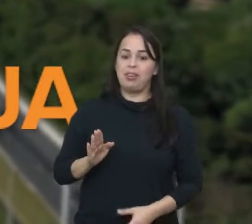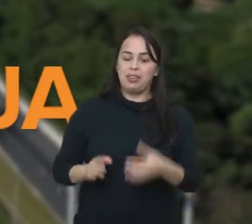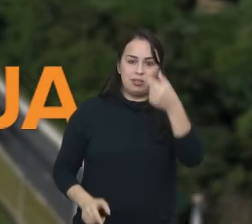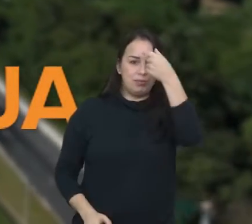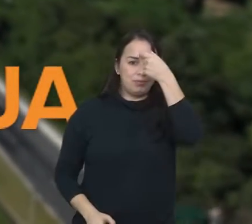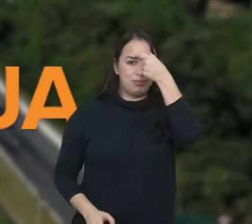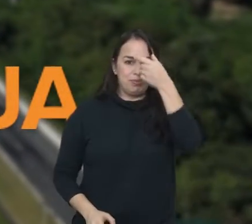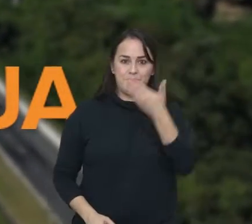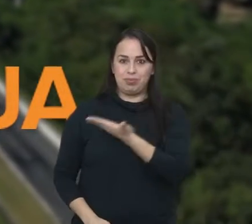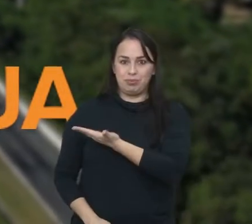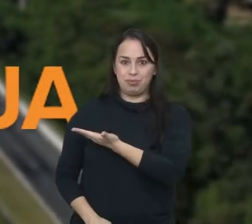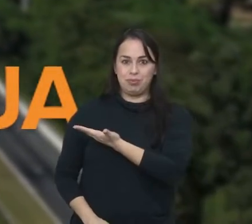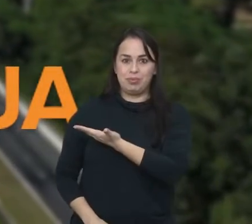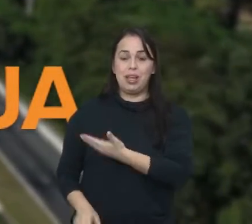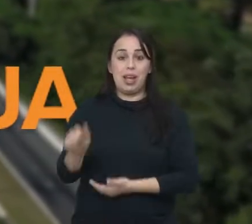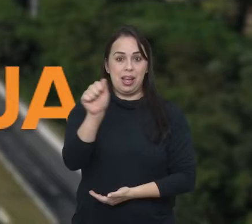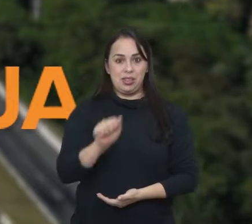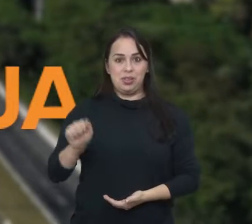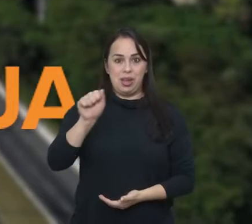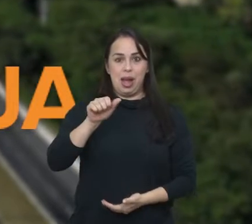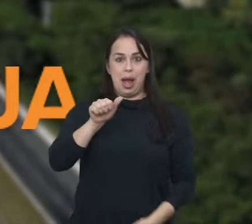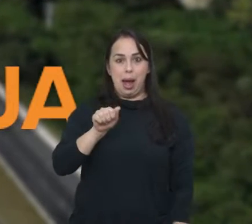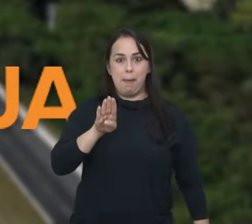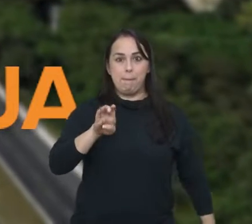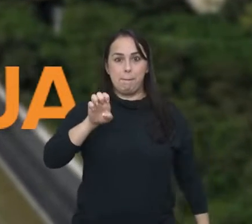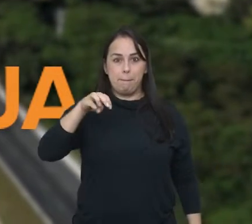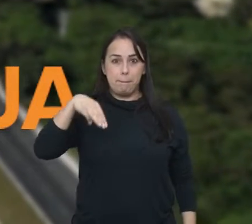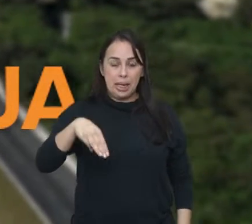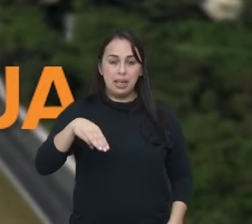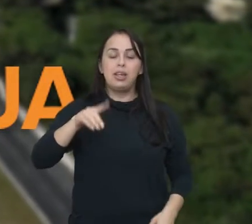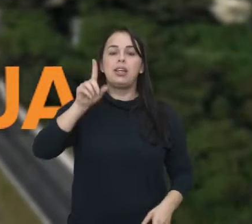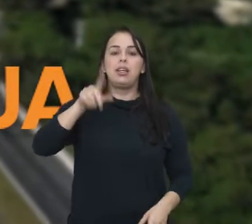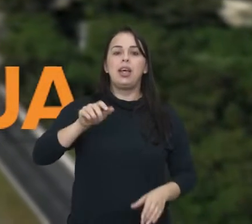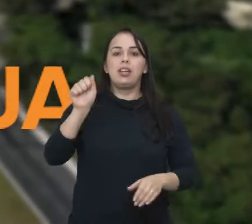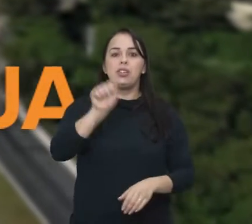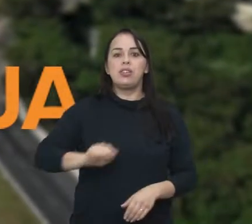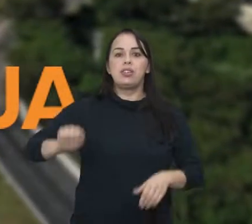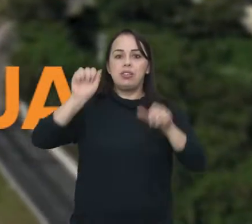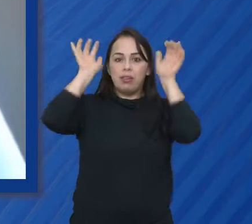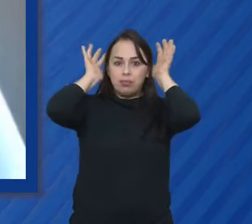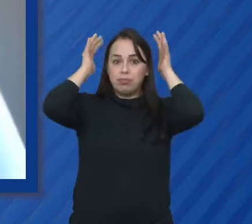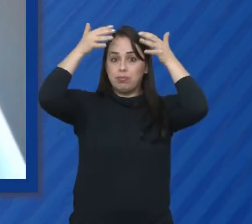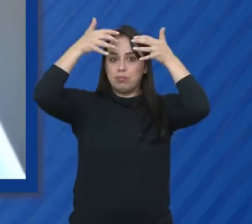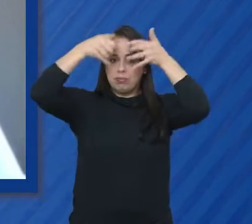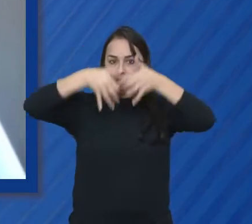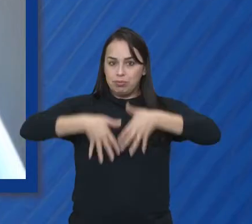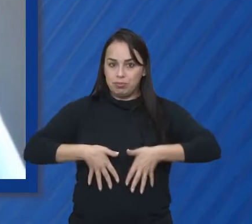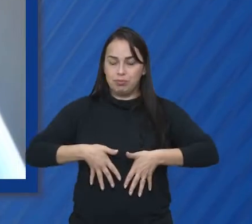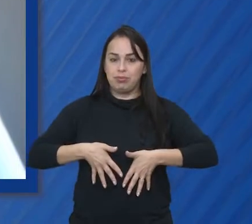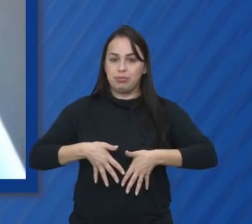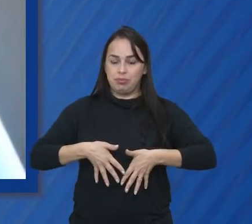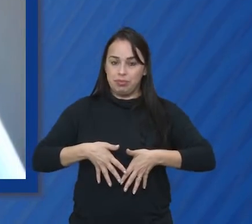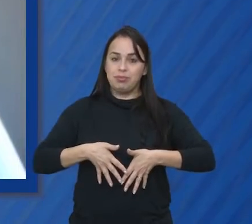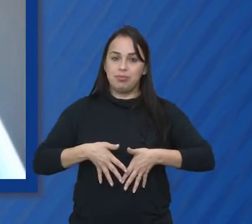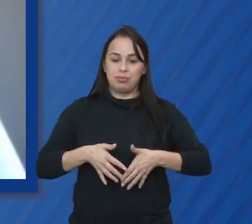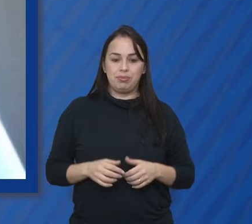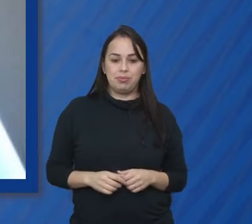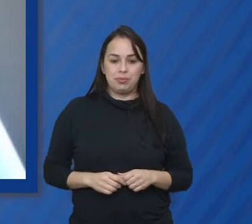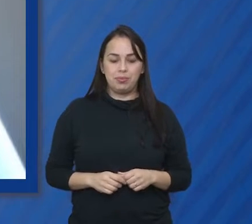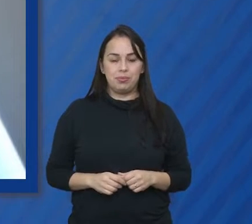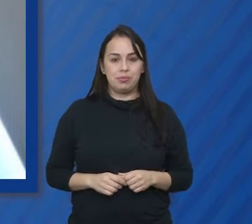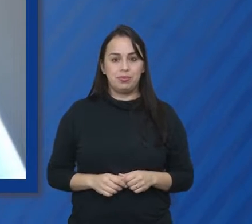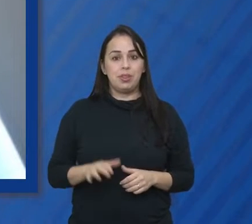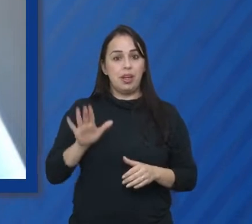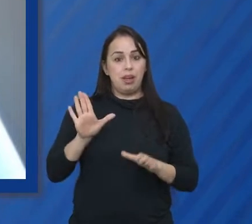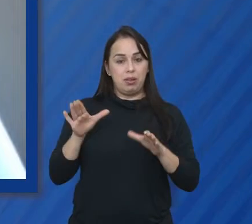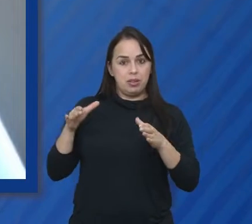desta doença, uma conquista da ABEM, a Associação Brasileira de Esclerose Múltipla. A ABEM, Associação Brasileira de